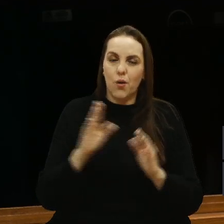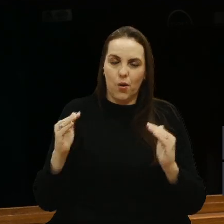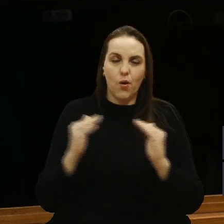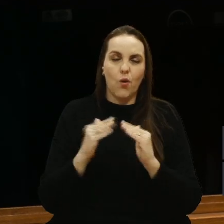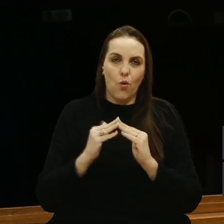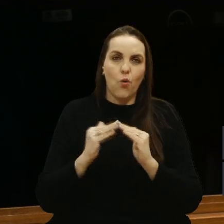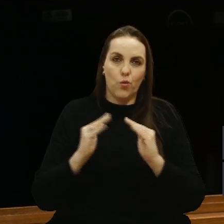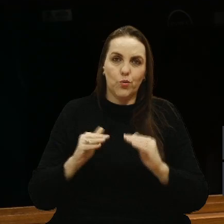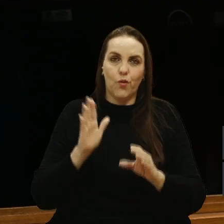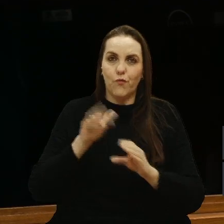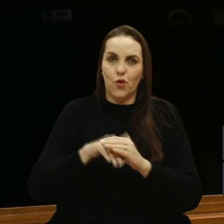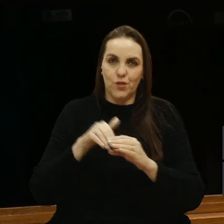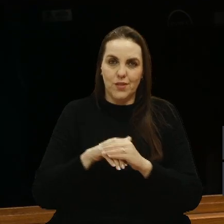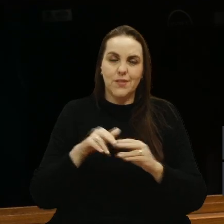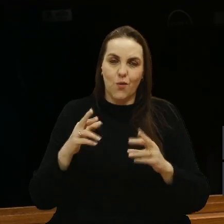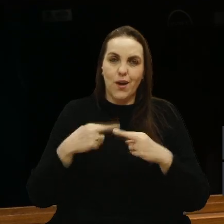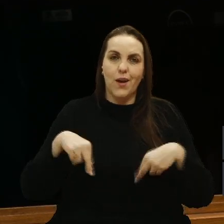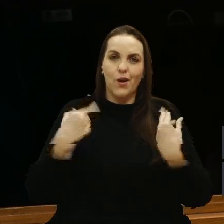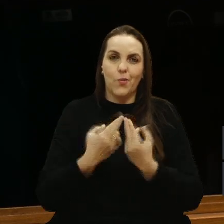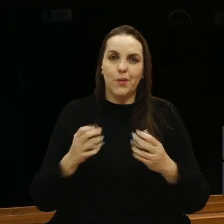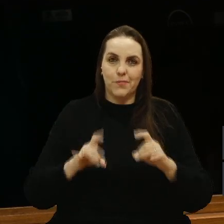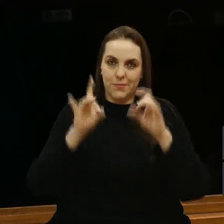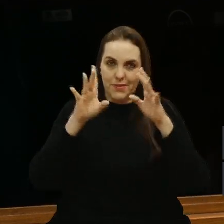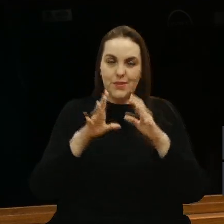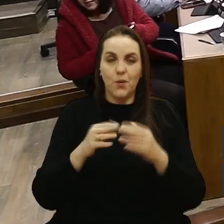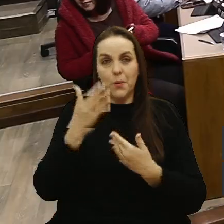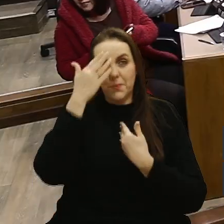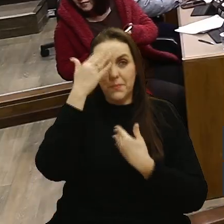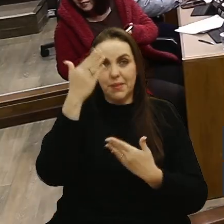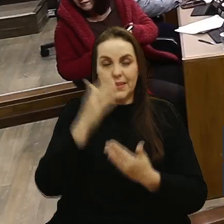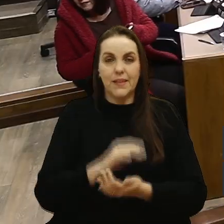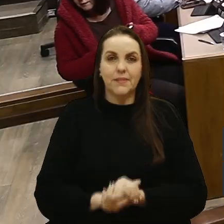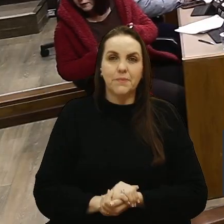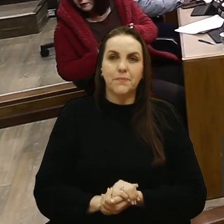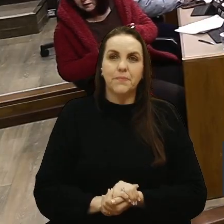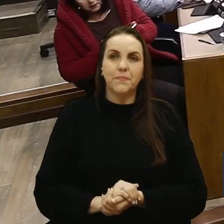gente não perdesse o prazo. Obrigada, estamos juntos aí nessa luta. Obrigado, vereadora. A próxima